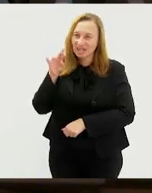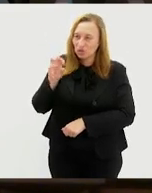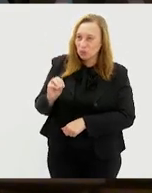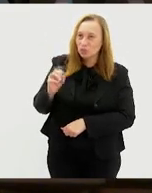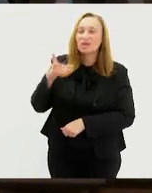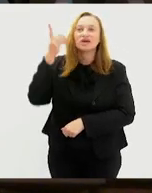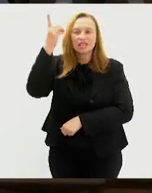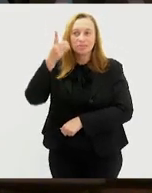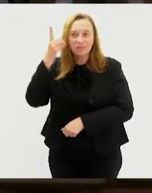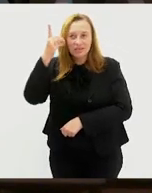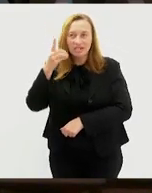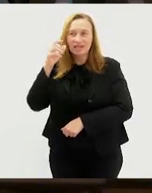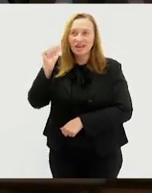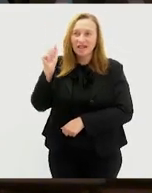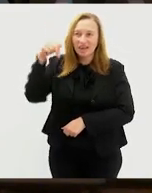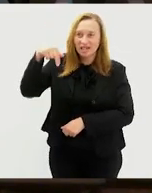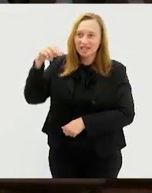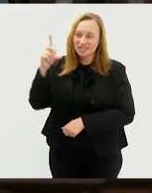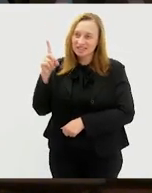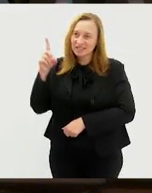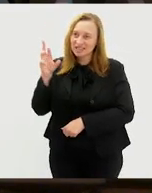Andrezinho siciliano